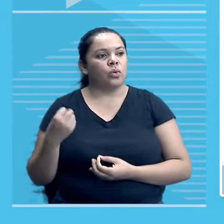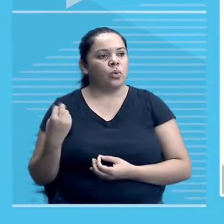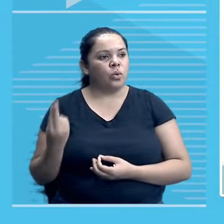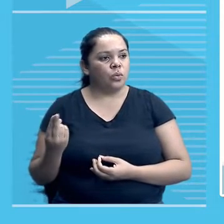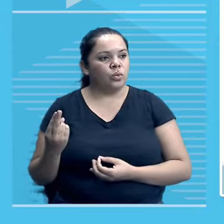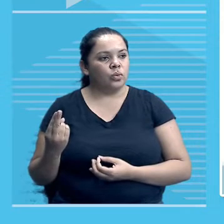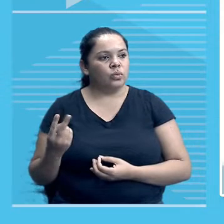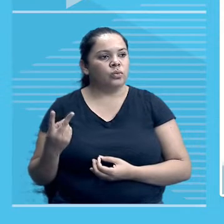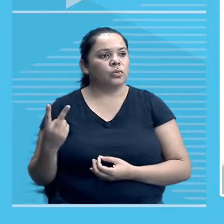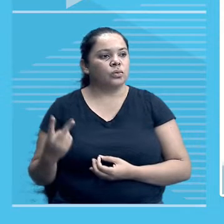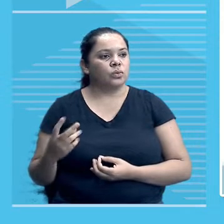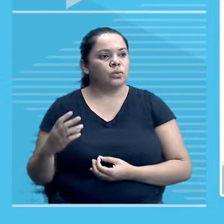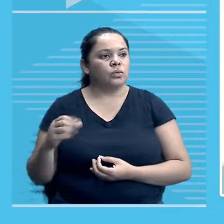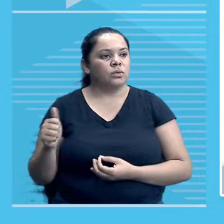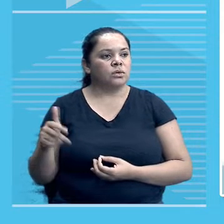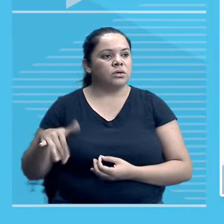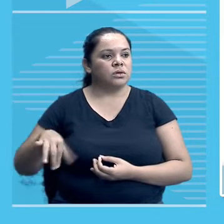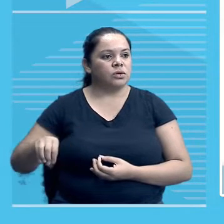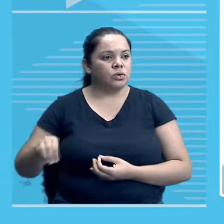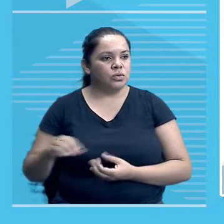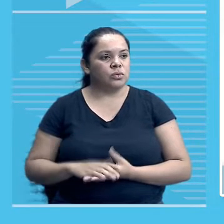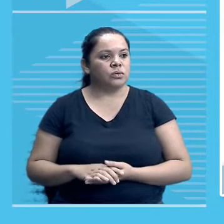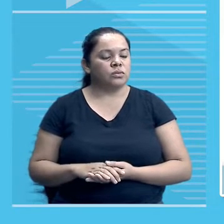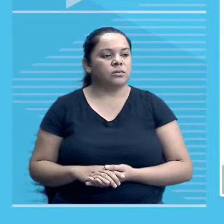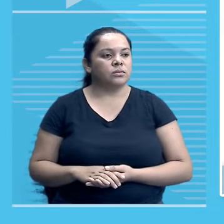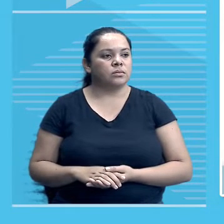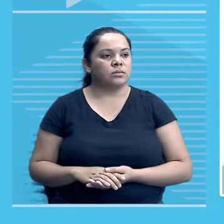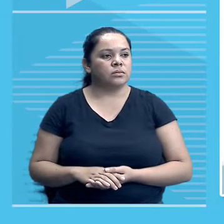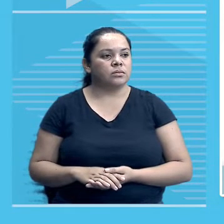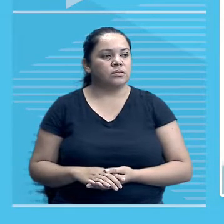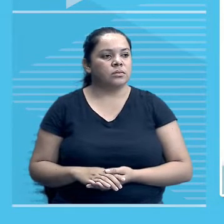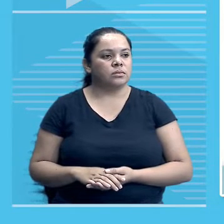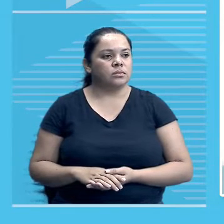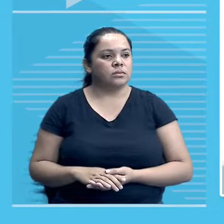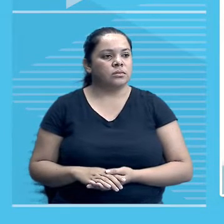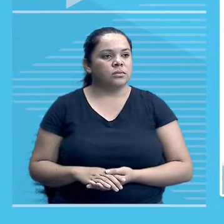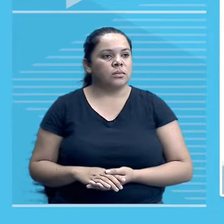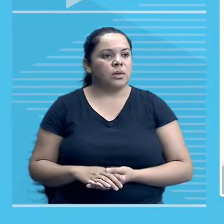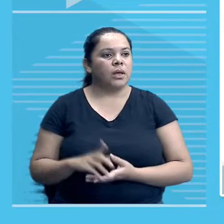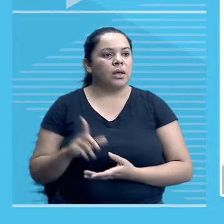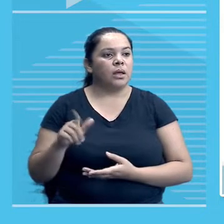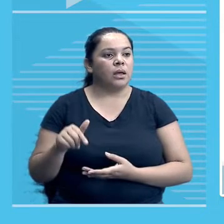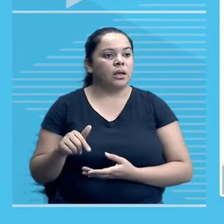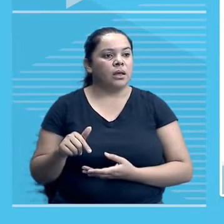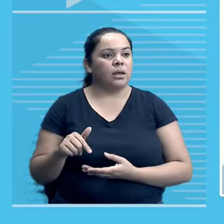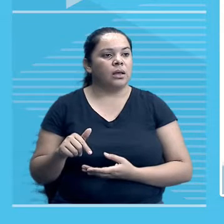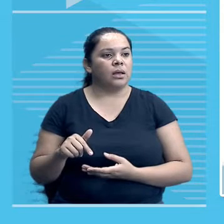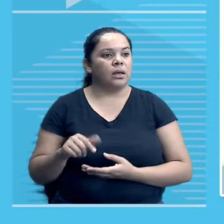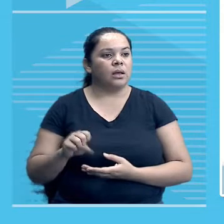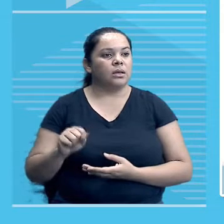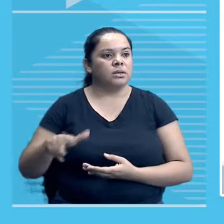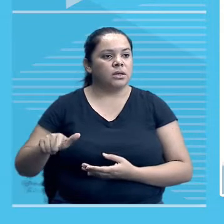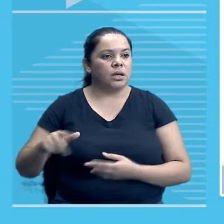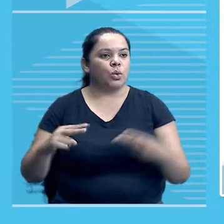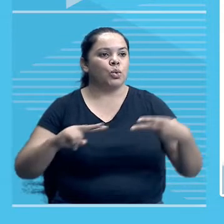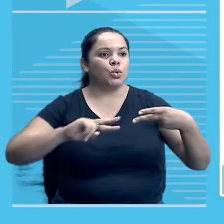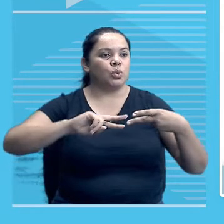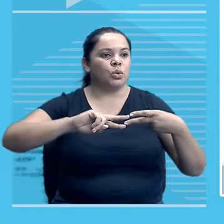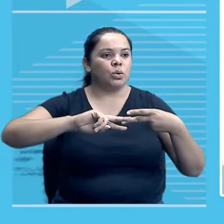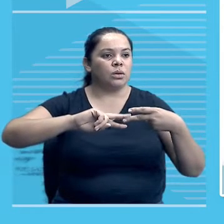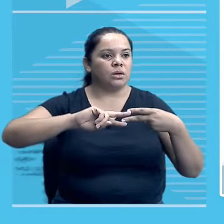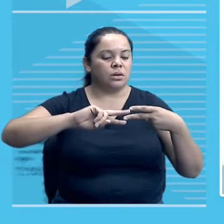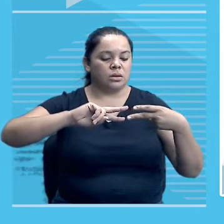cátion e um ânion. Quando ele tem dois cátions ou dois ânions, ele é um sal duplo. Tá?